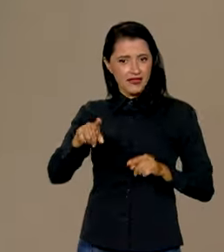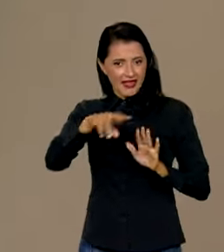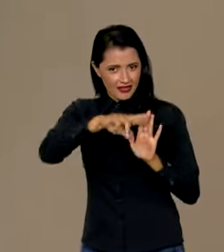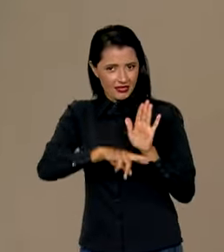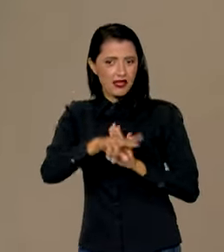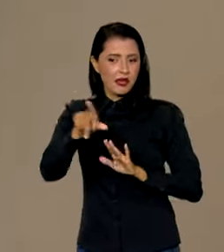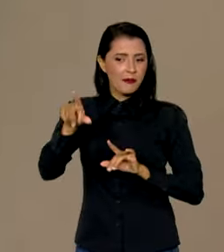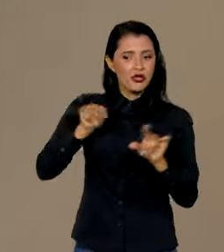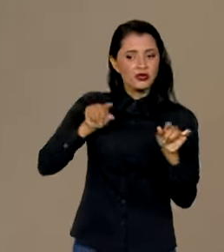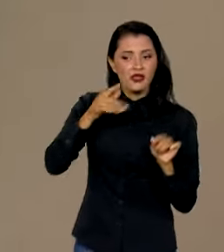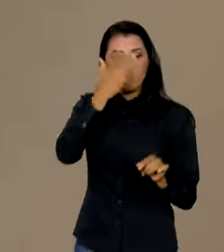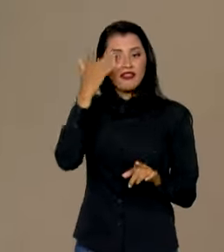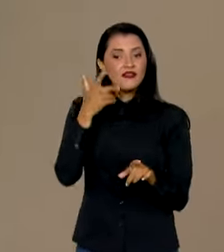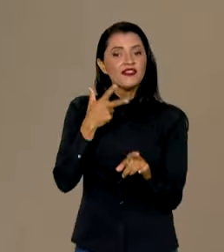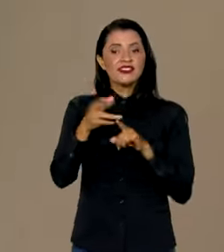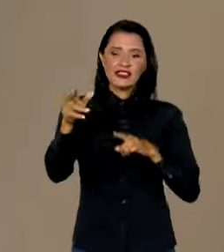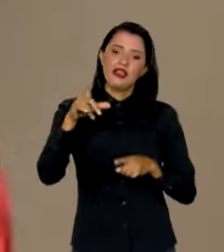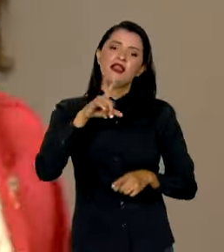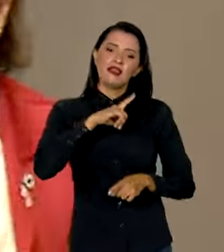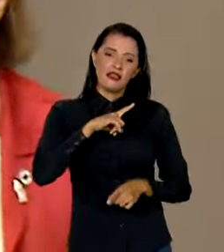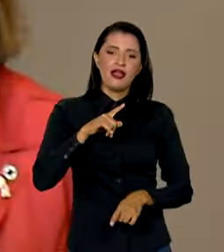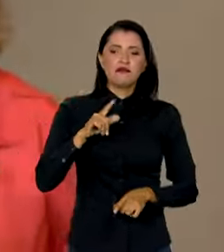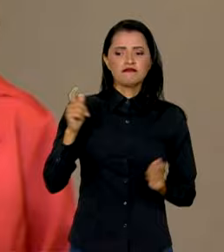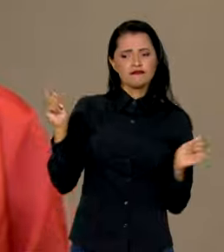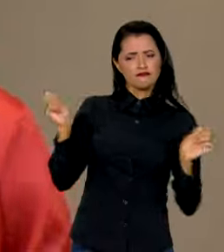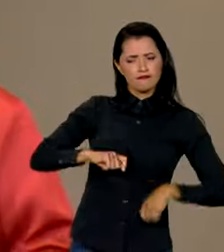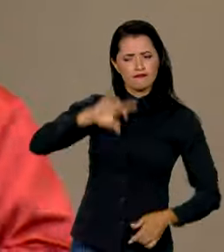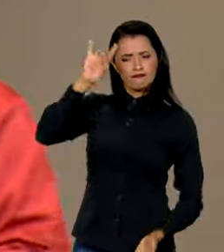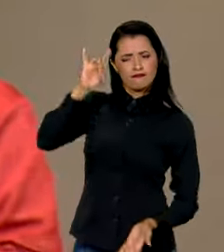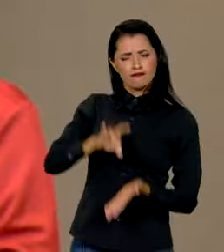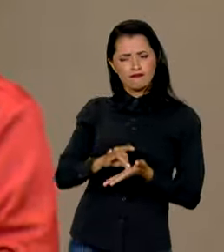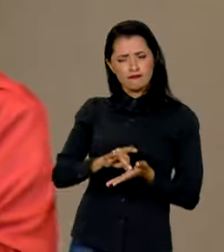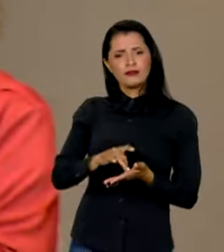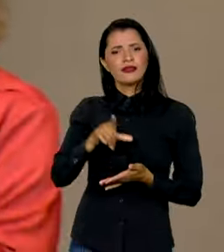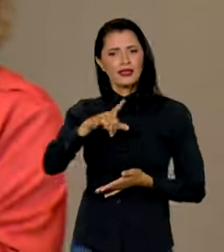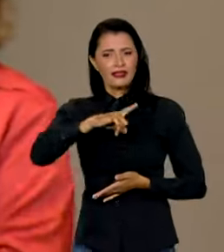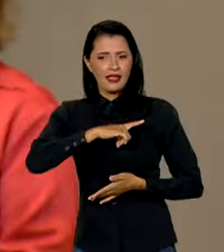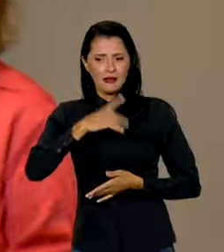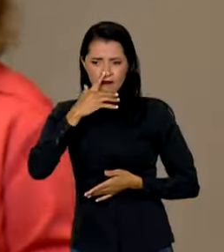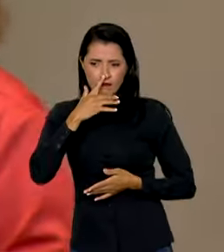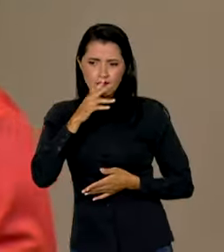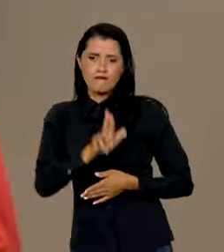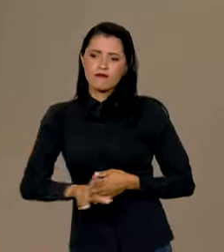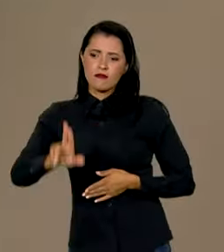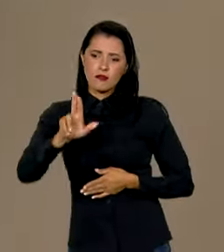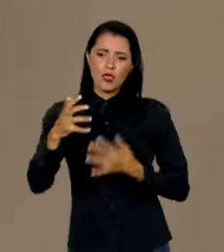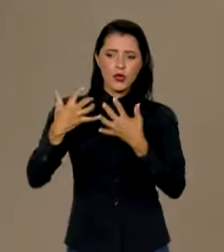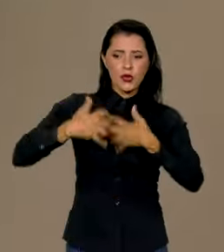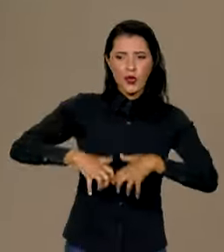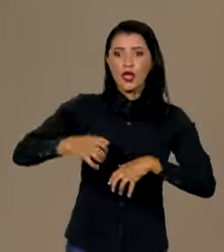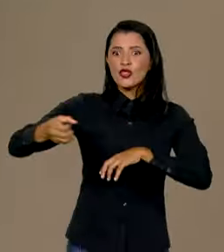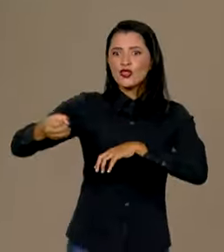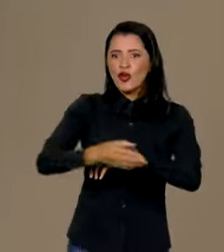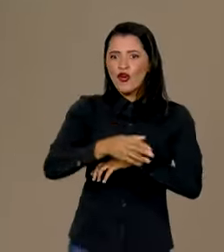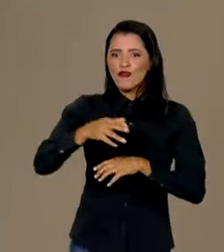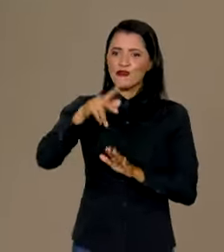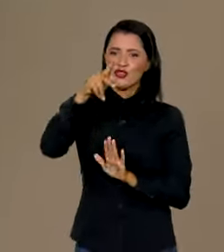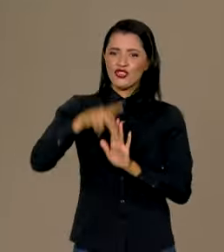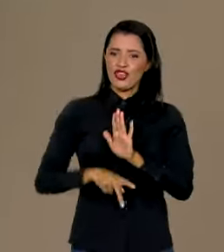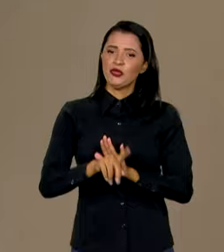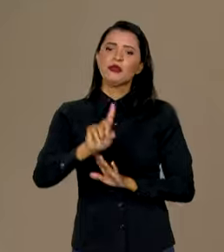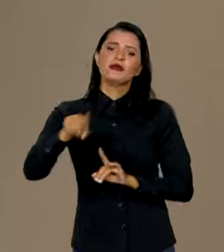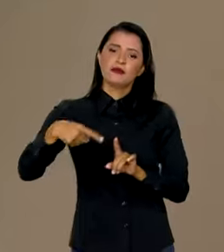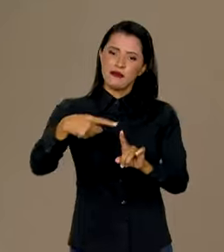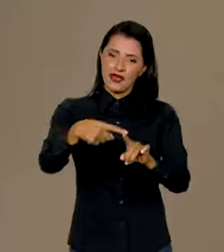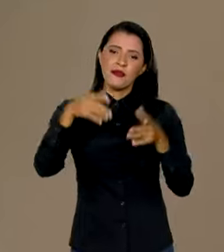para a escolha do vencedor estavam a eficácia, originalidade, viabilidade e inovação do projeto, além